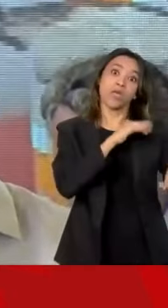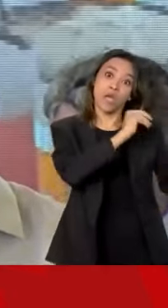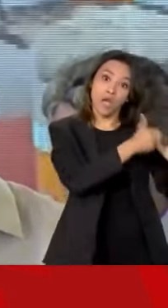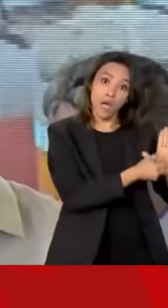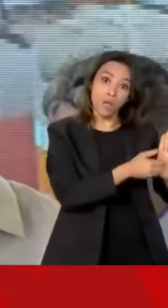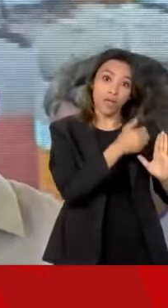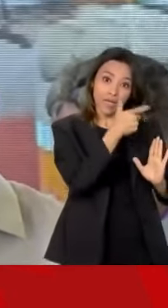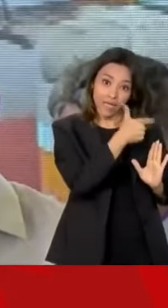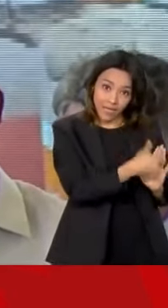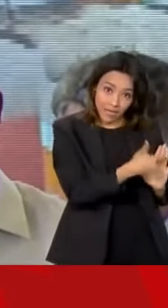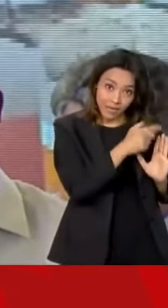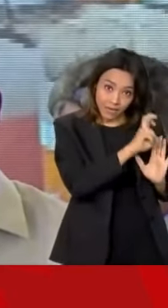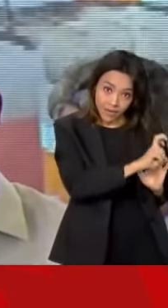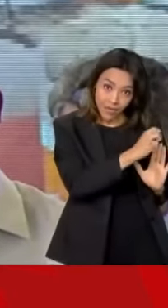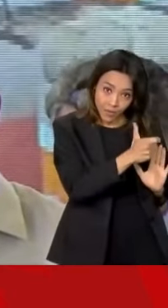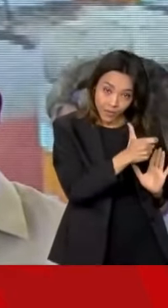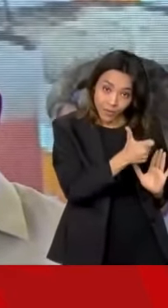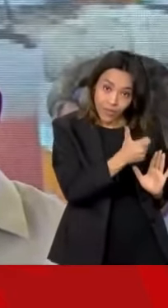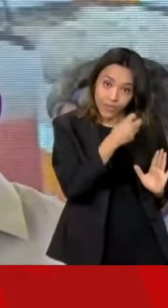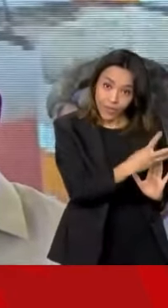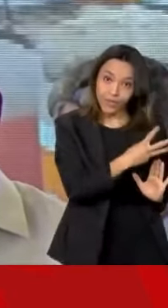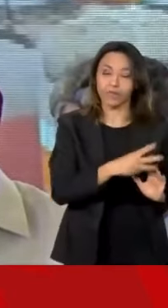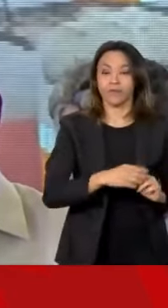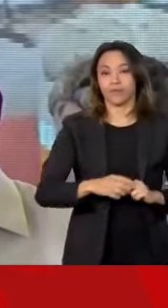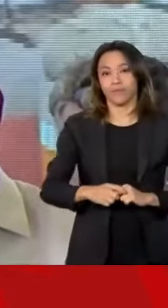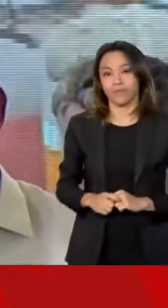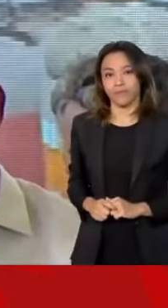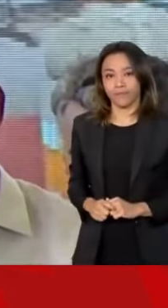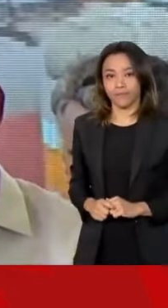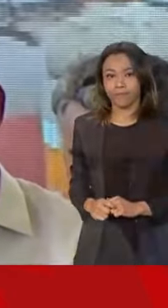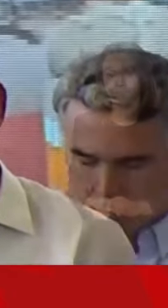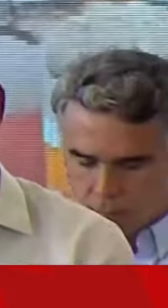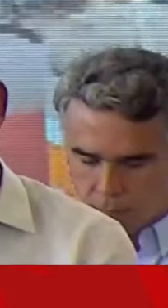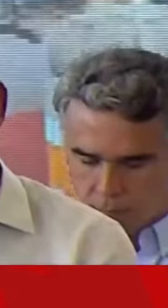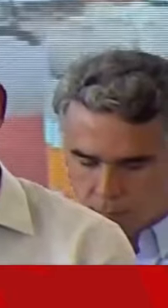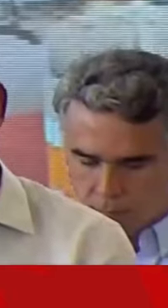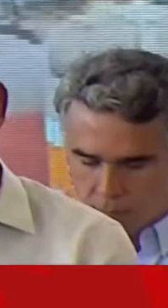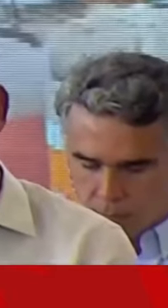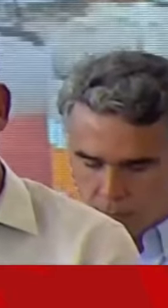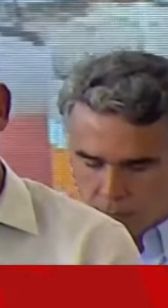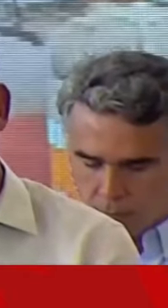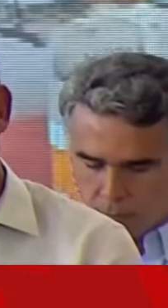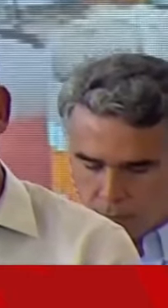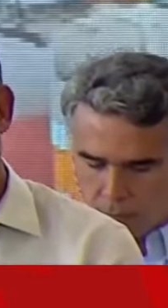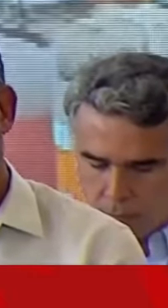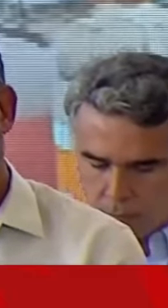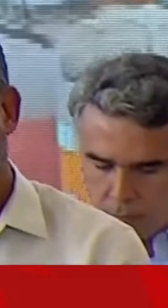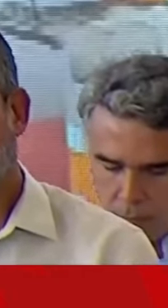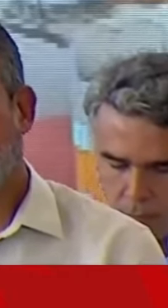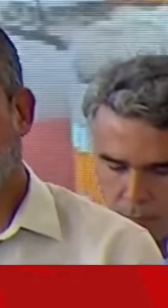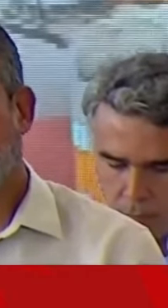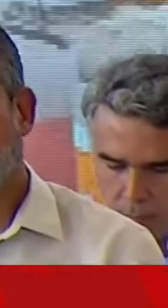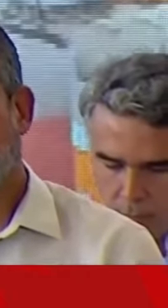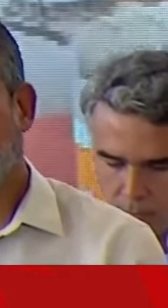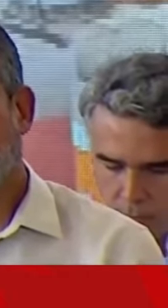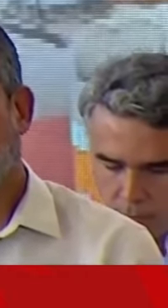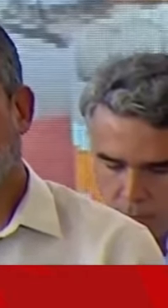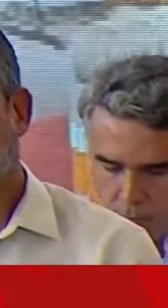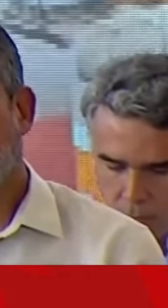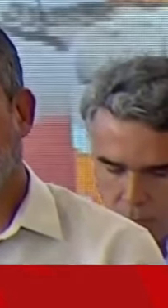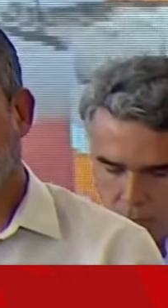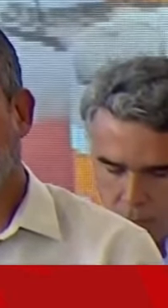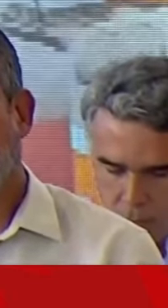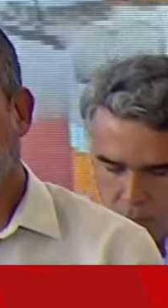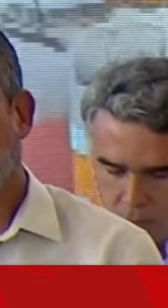513 nós até agora não tivemos o único projeto do governo